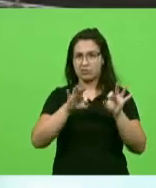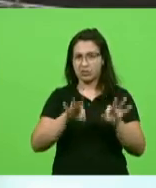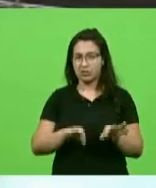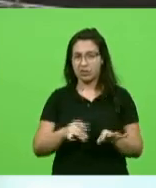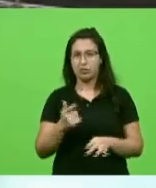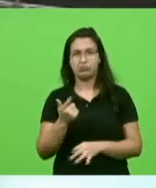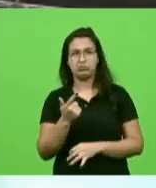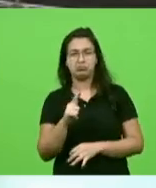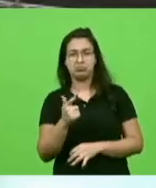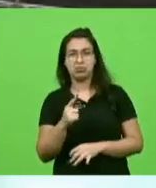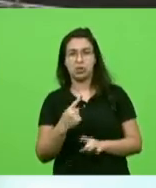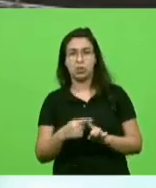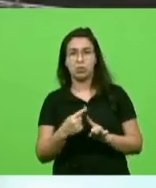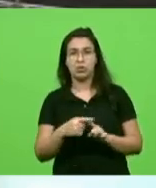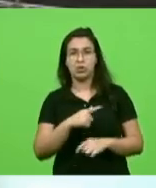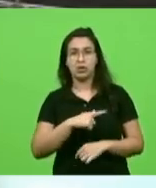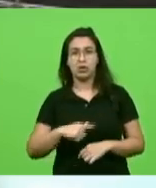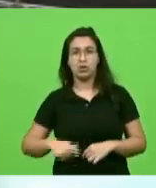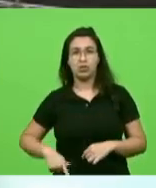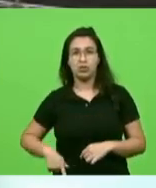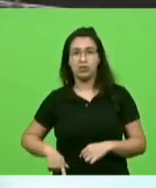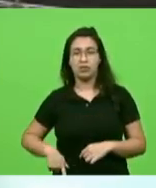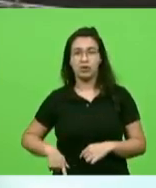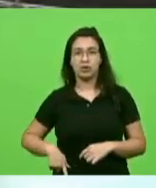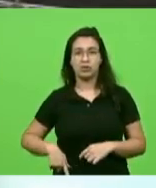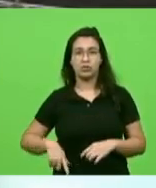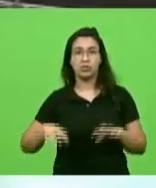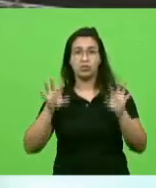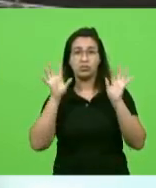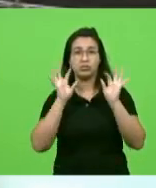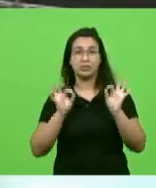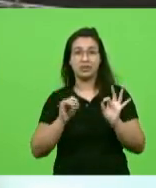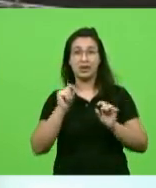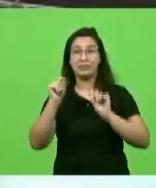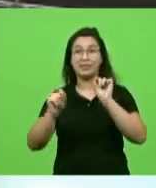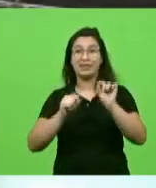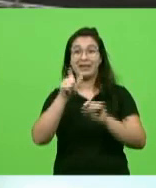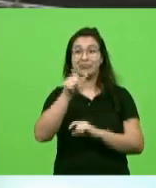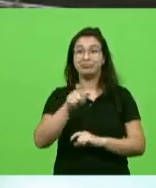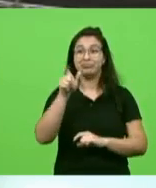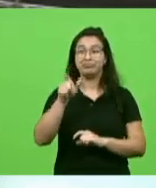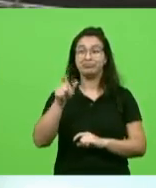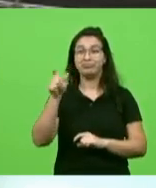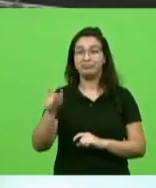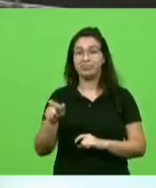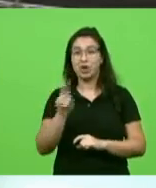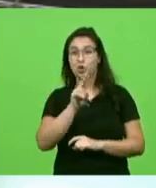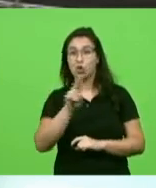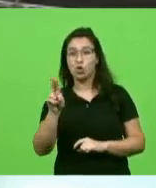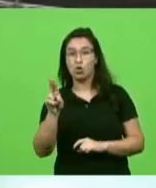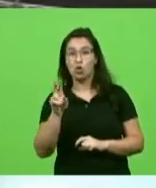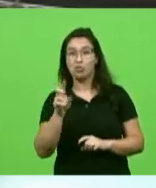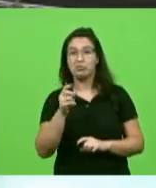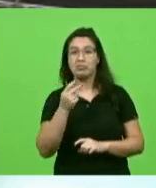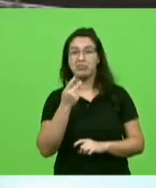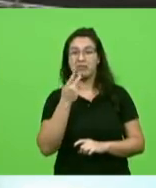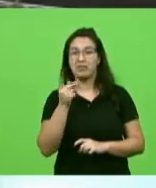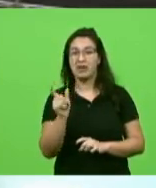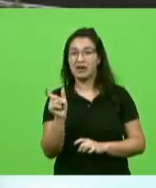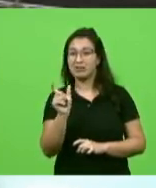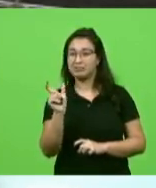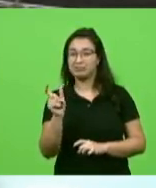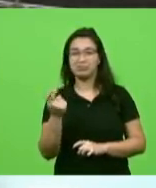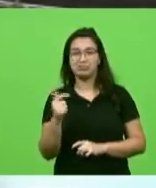quer fica claro de pó governadores interlocutores estão tratando bem como Qual a temática da